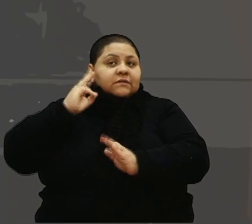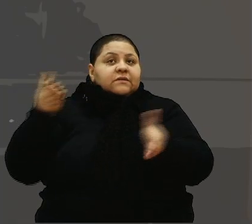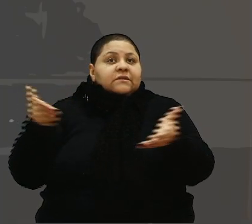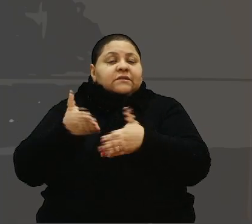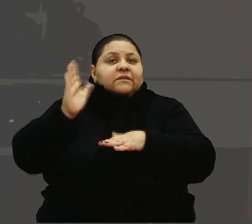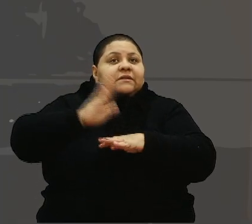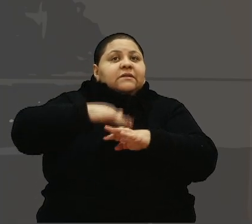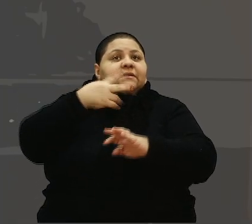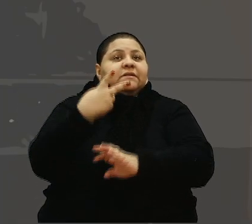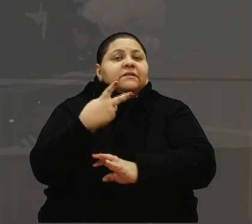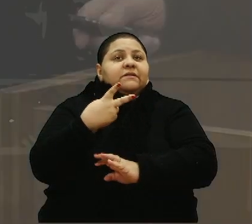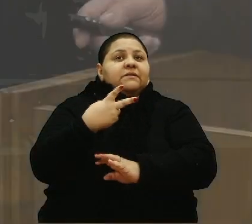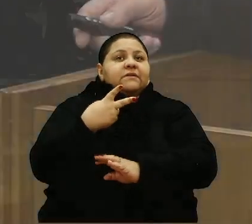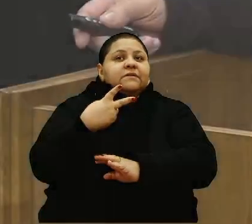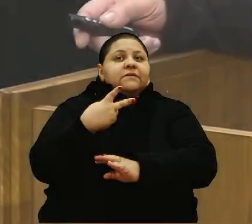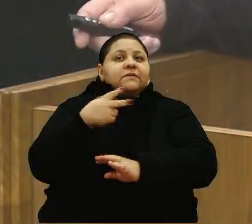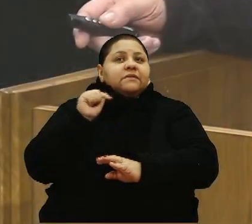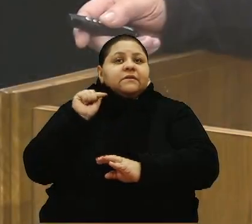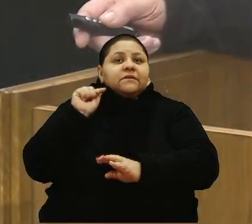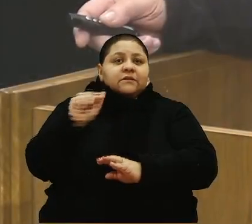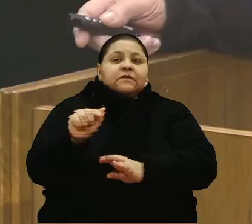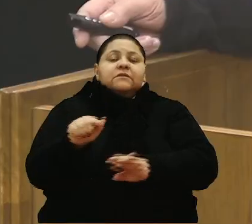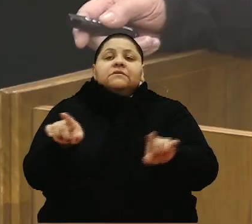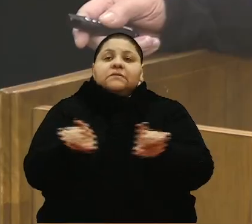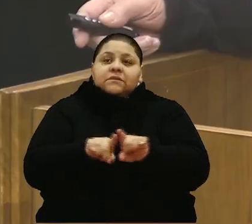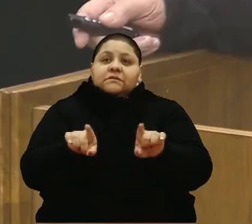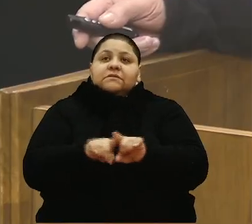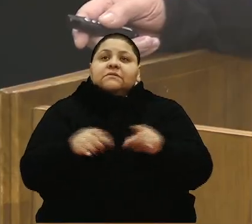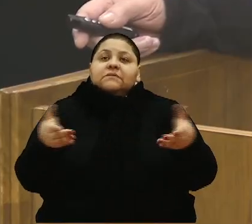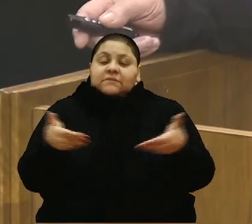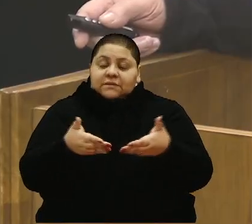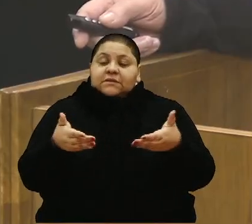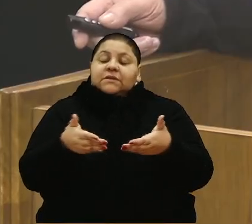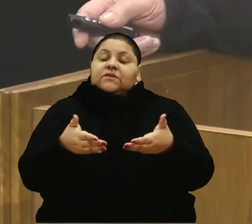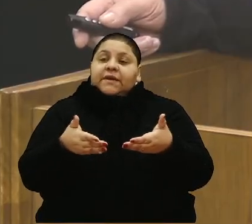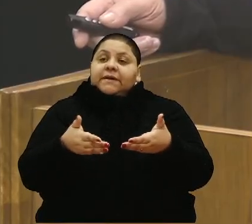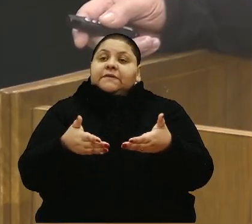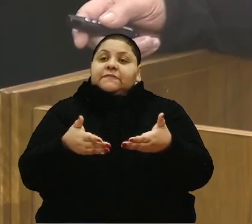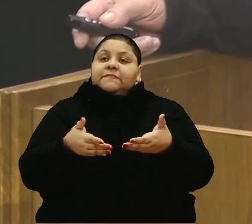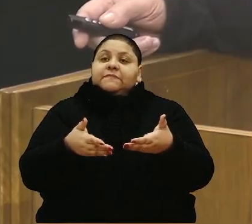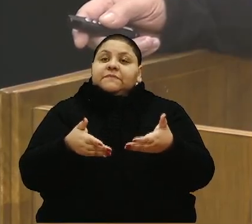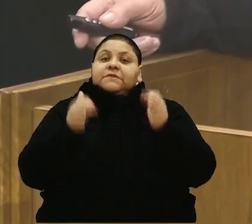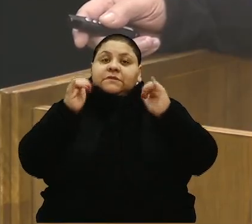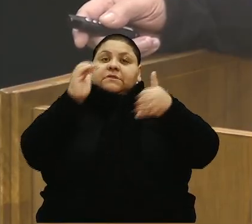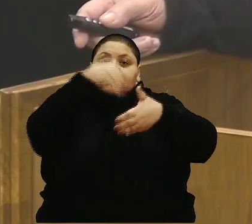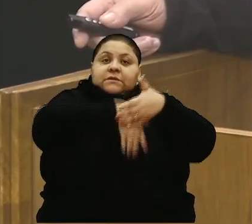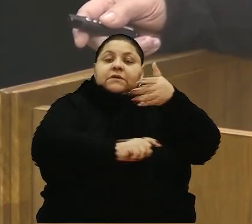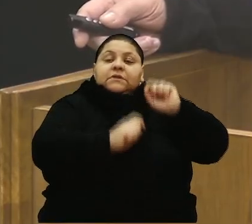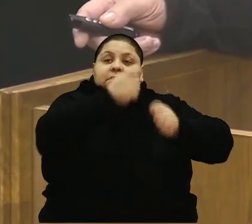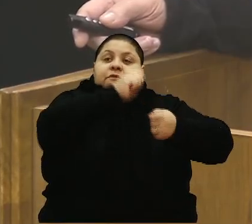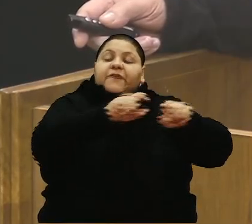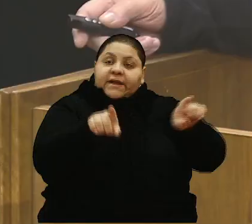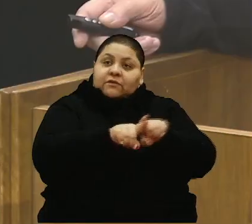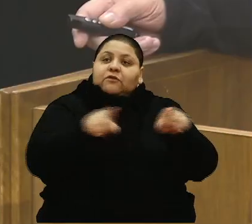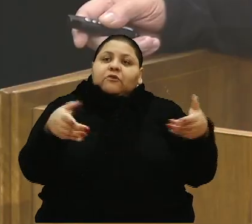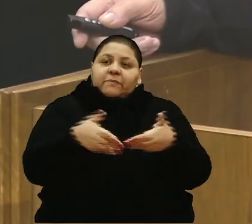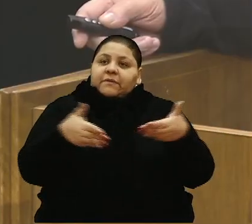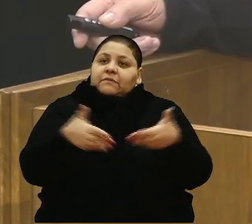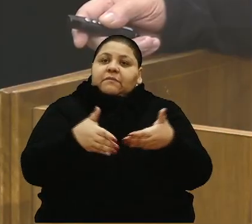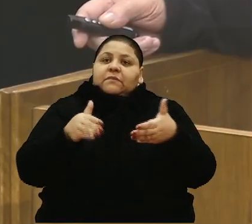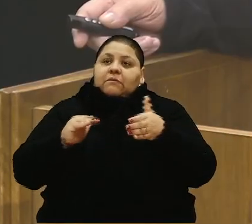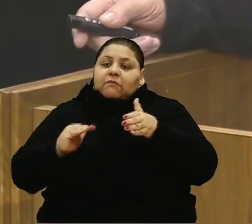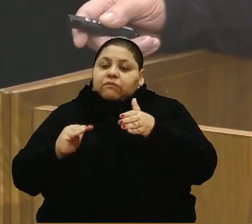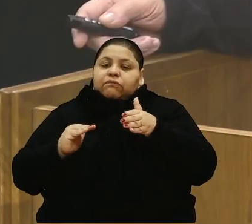de 1.000 transportadores freteiros nas fábricas. Então, lá eles foram